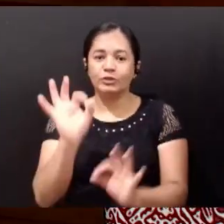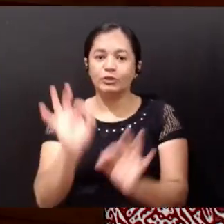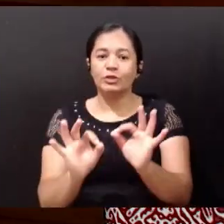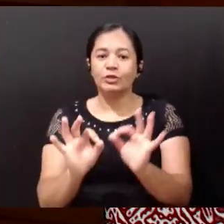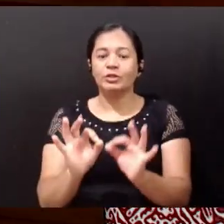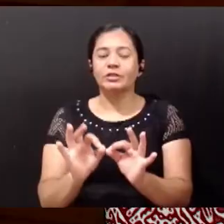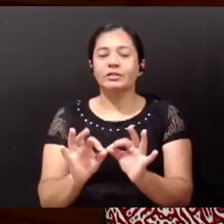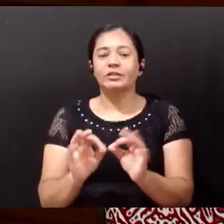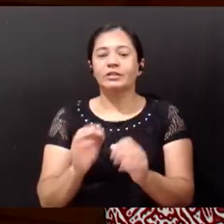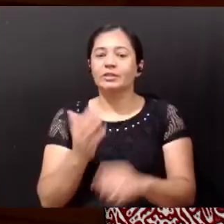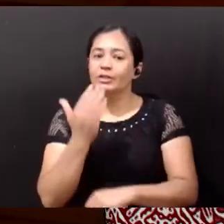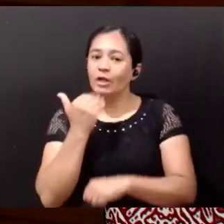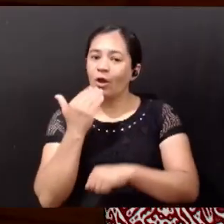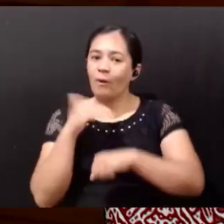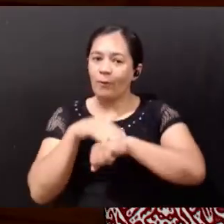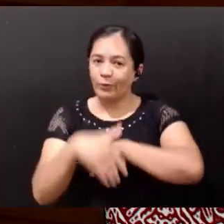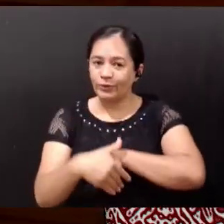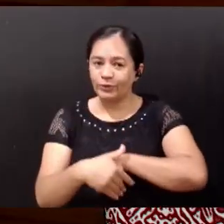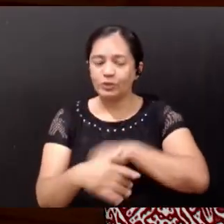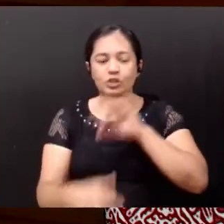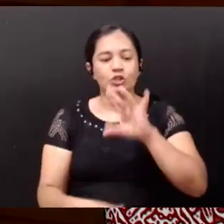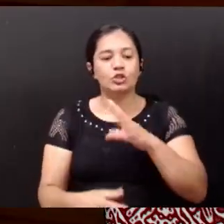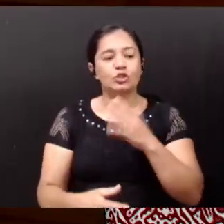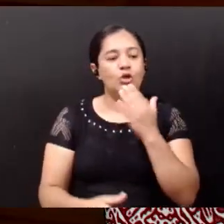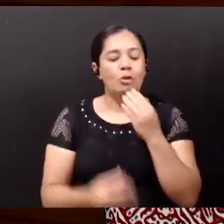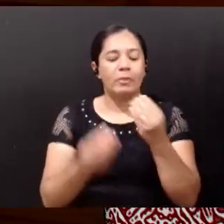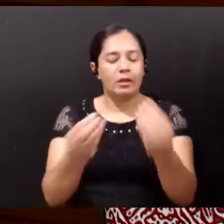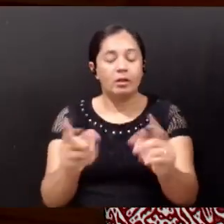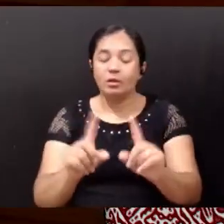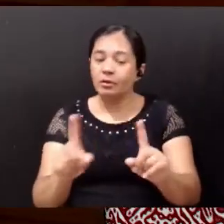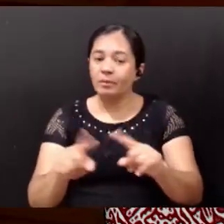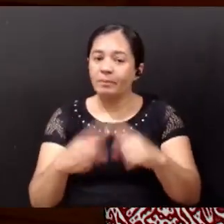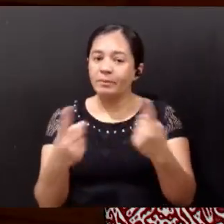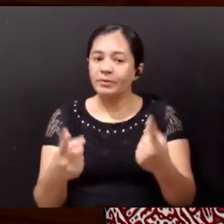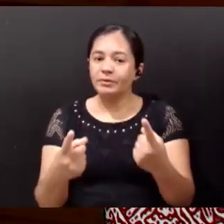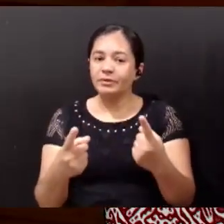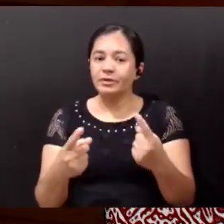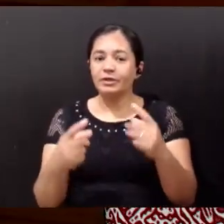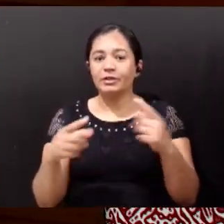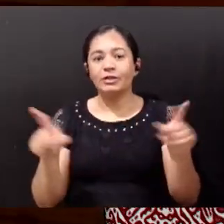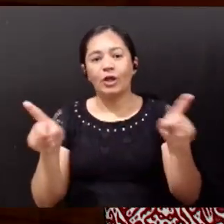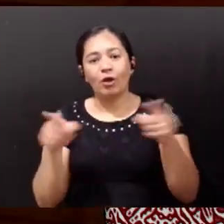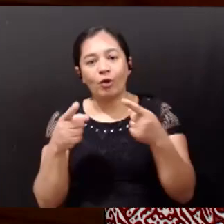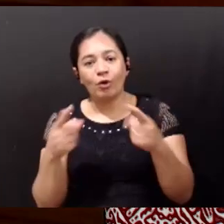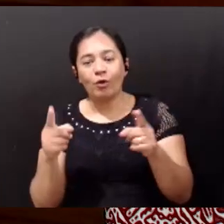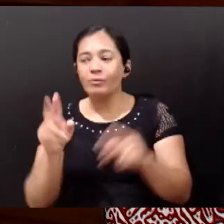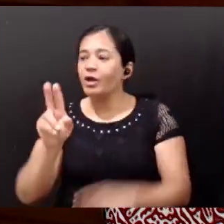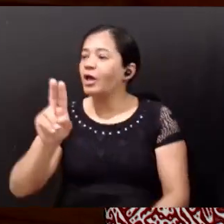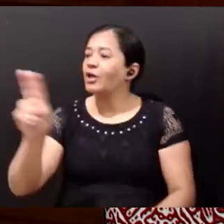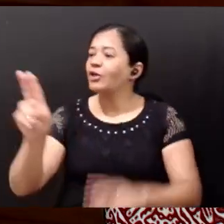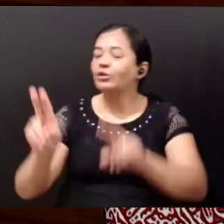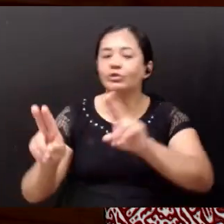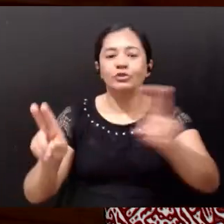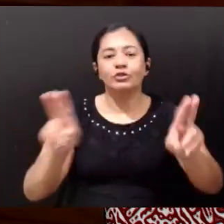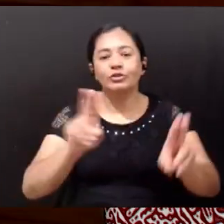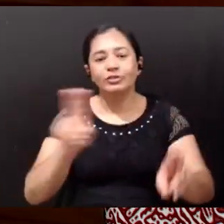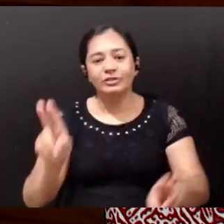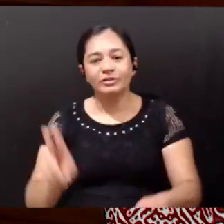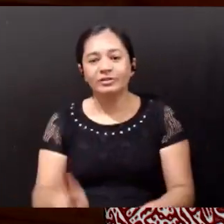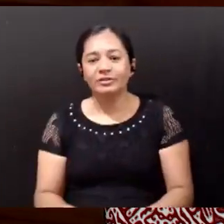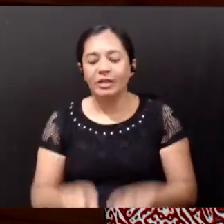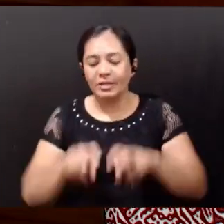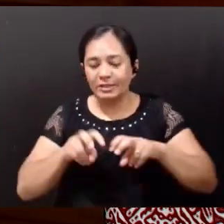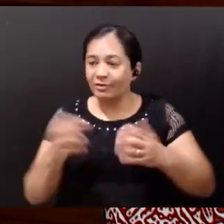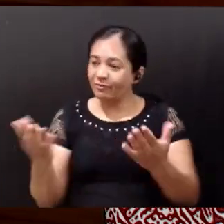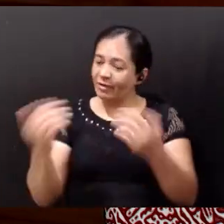só oferecendo os alimentos, né, mas com música, chamando pelo nome, chamando a sentar à mesa, né? O nosso